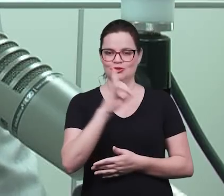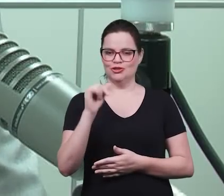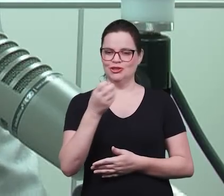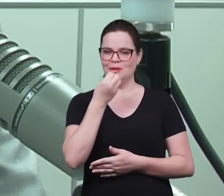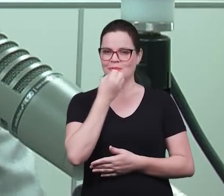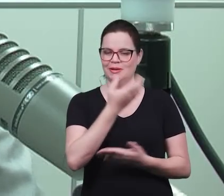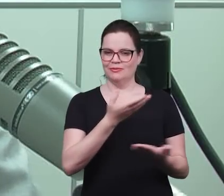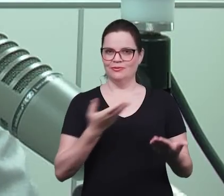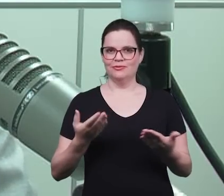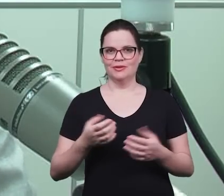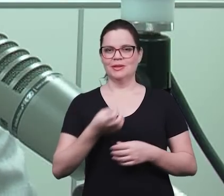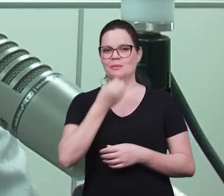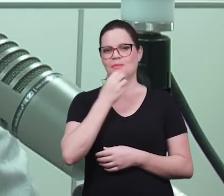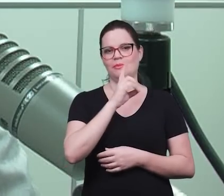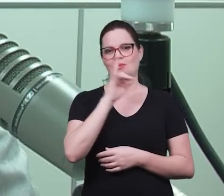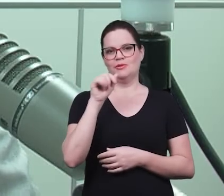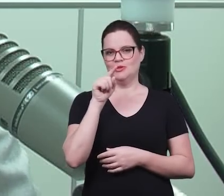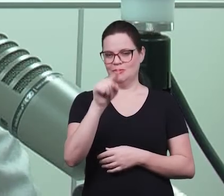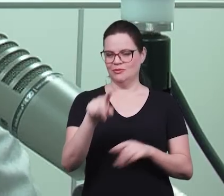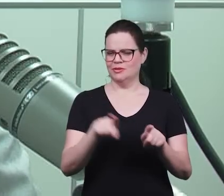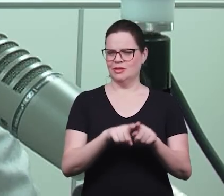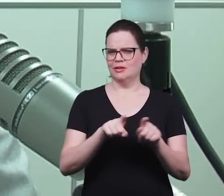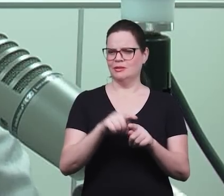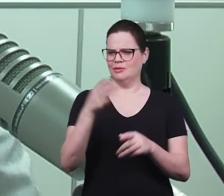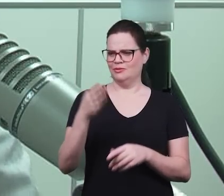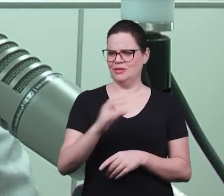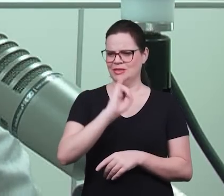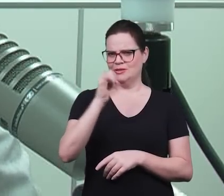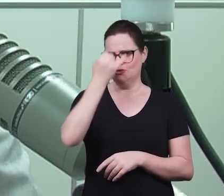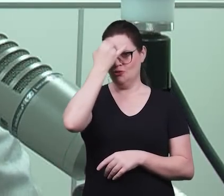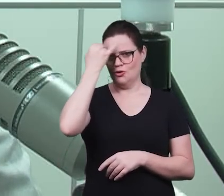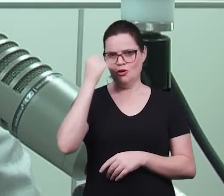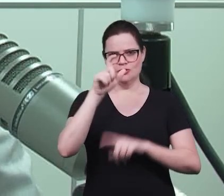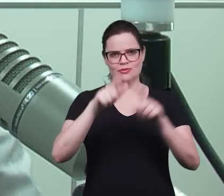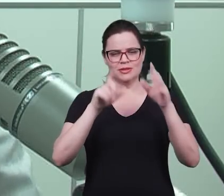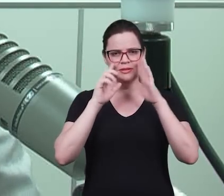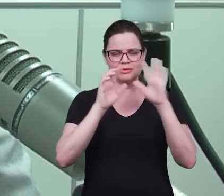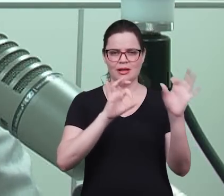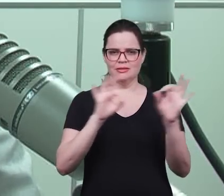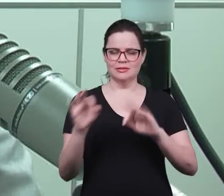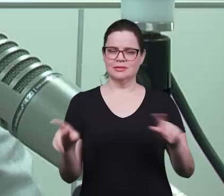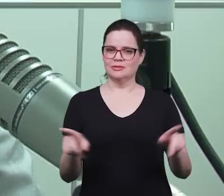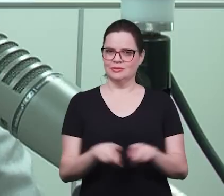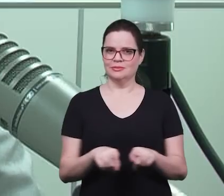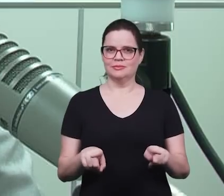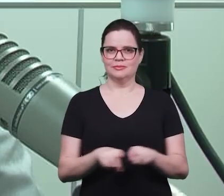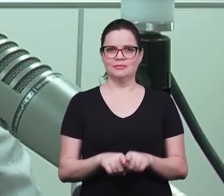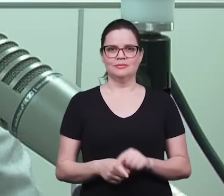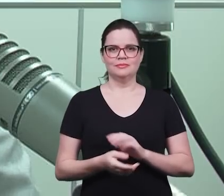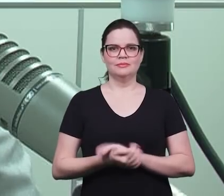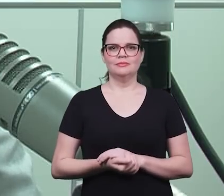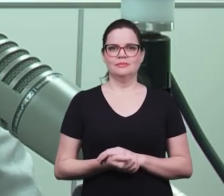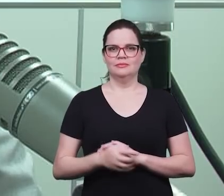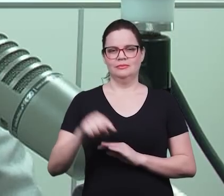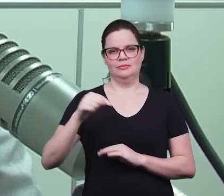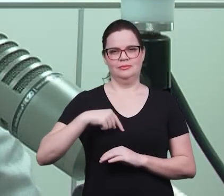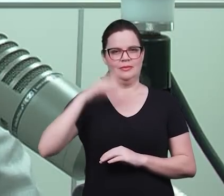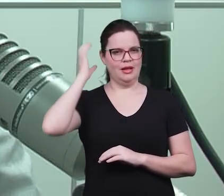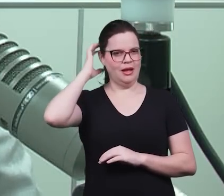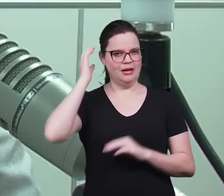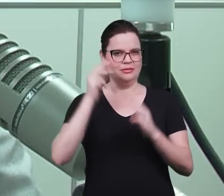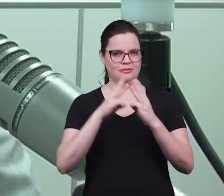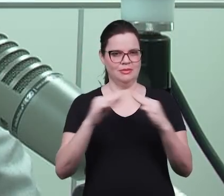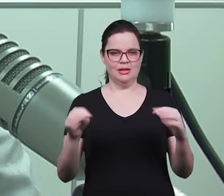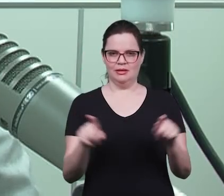Bom dia, Jorge, bom dia para você que nos escuta, para você que nos assiste. A rádio, aliás, a rádio, a